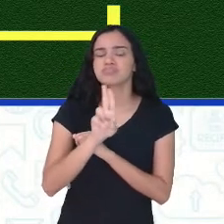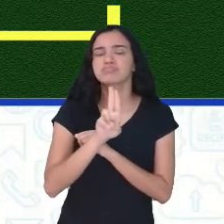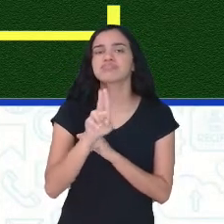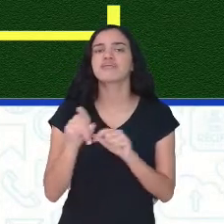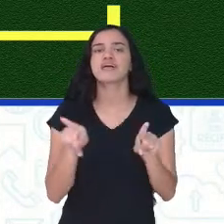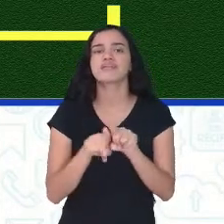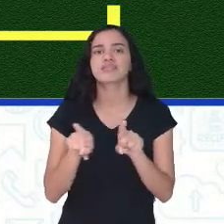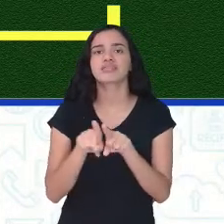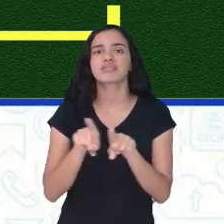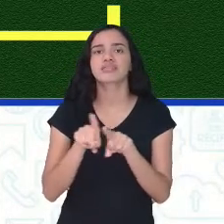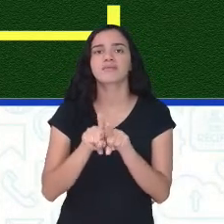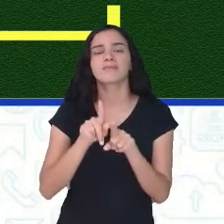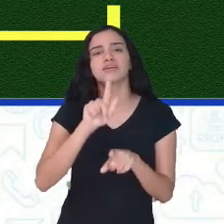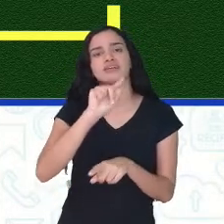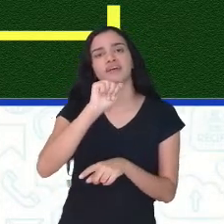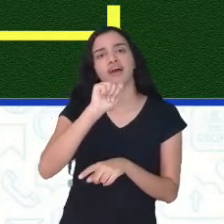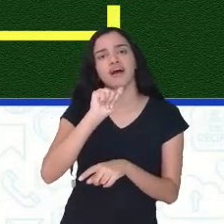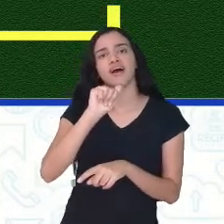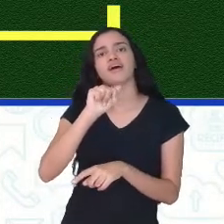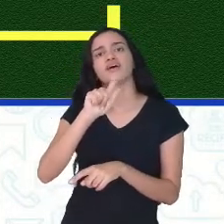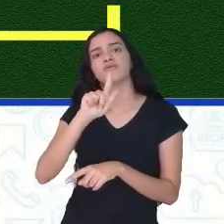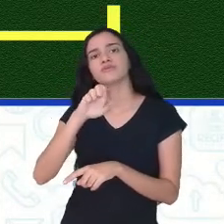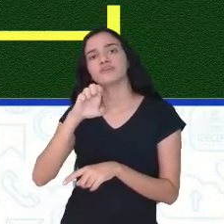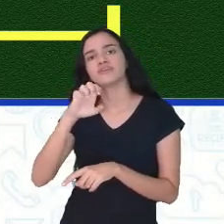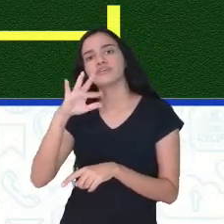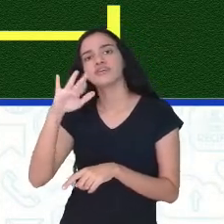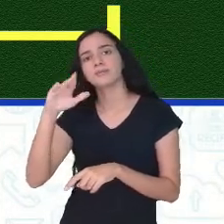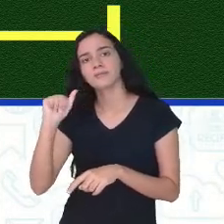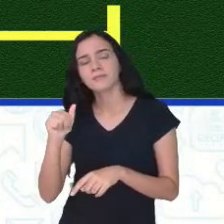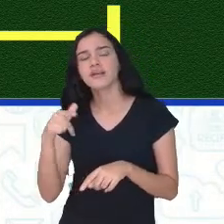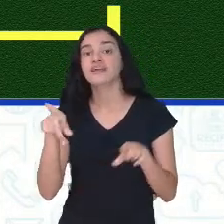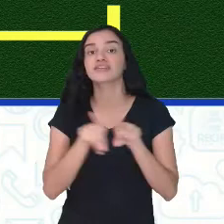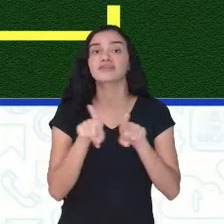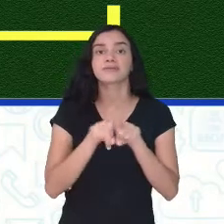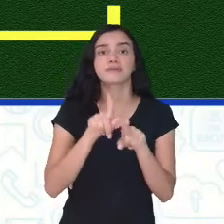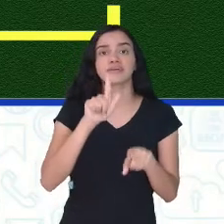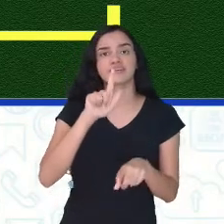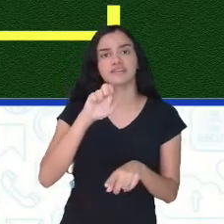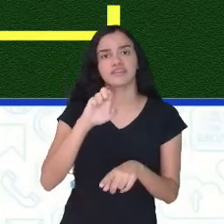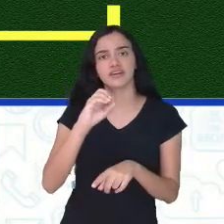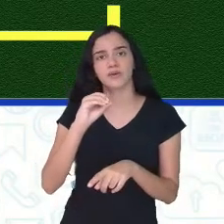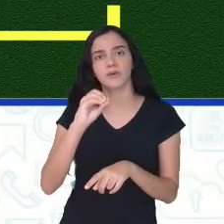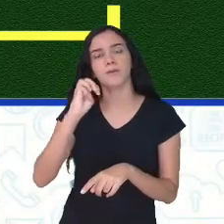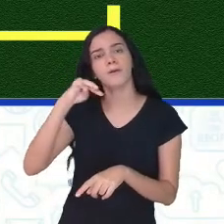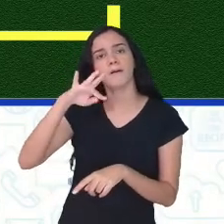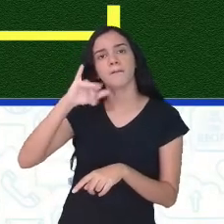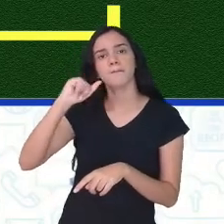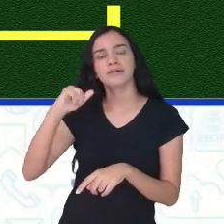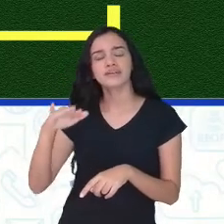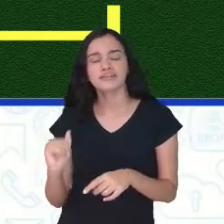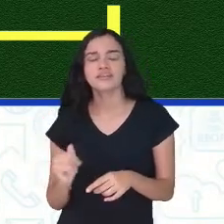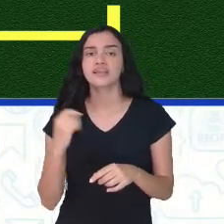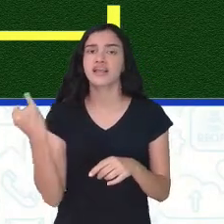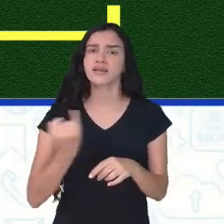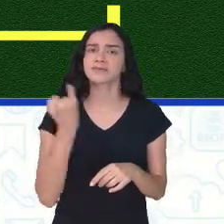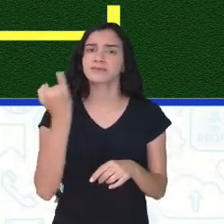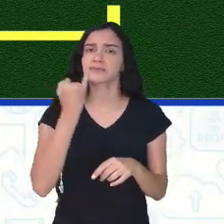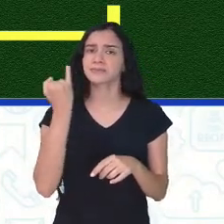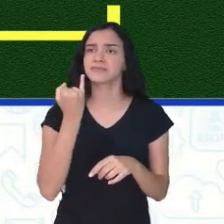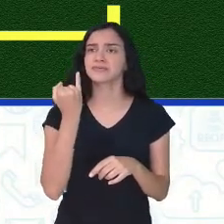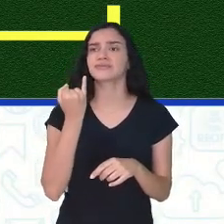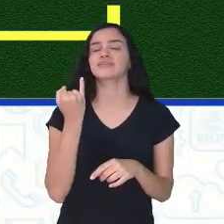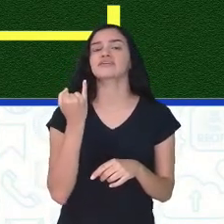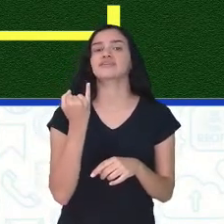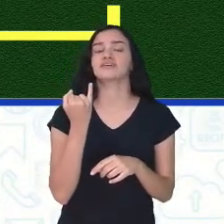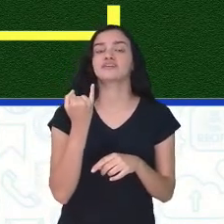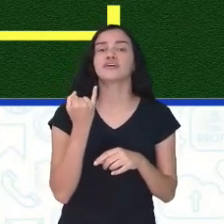quanto na parte de geometria, principalmente na parte de geometria. Olha, importante, a semi-reta, esta aí em particular, está indo